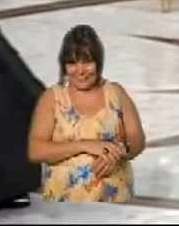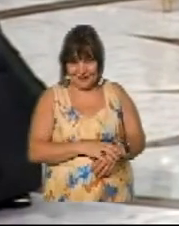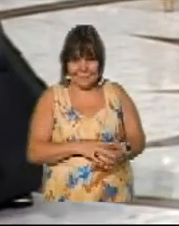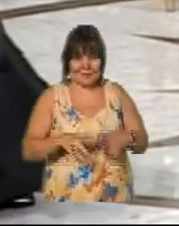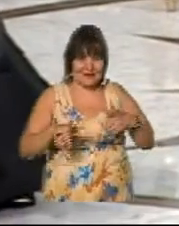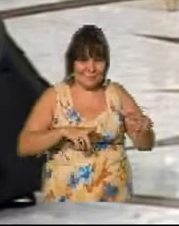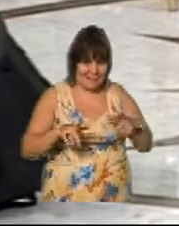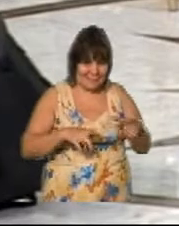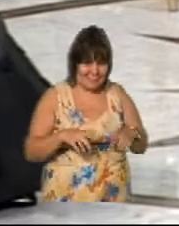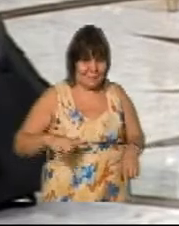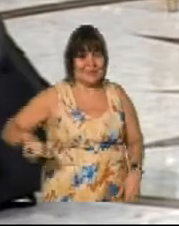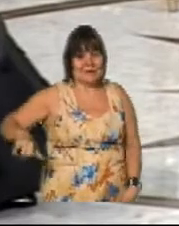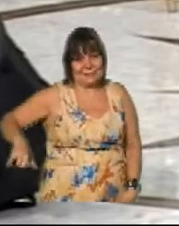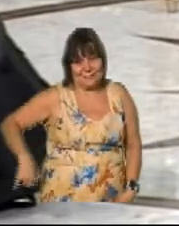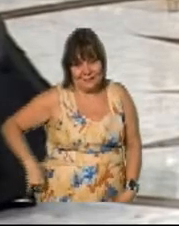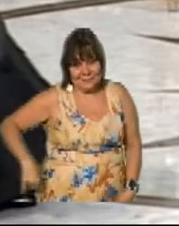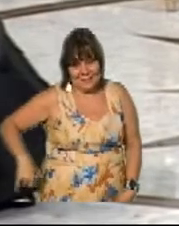assim, barbaridade, tchê.